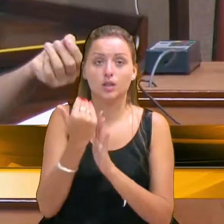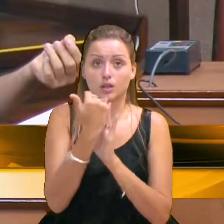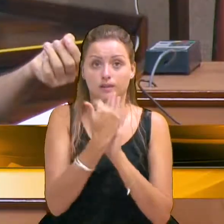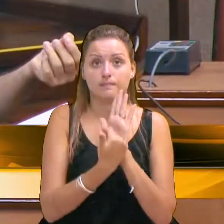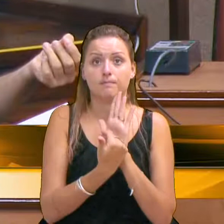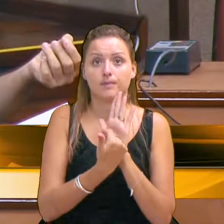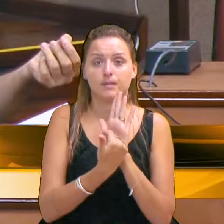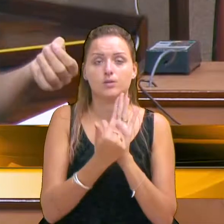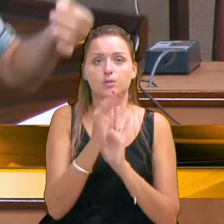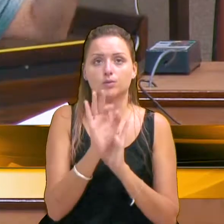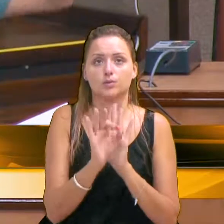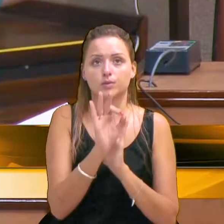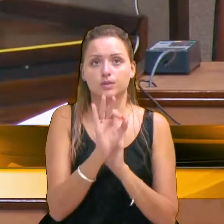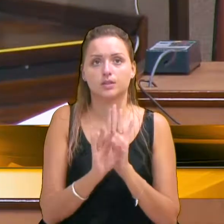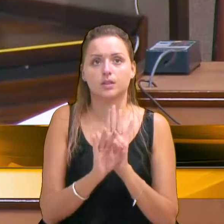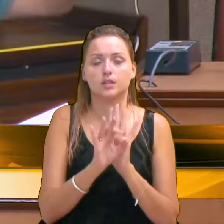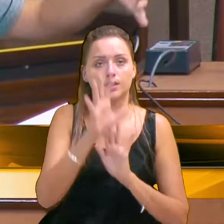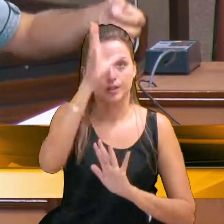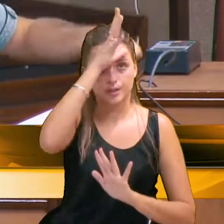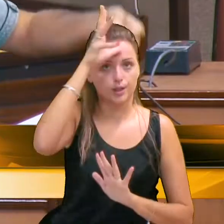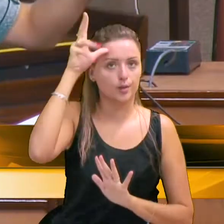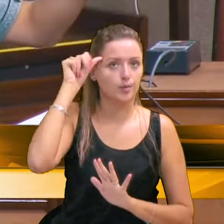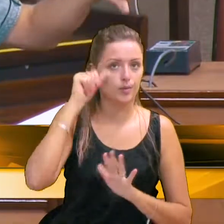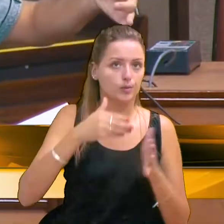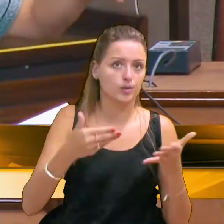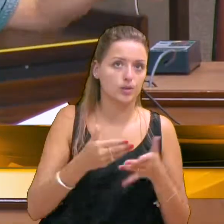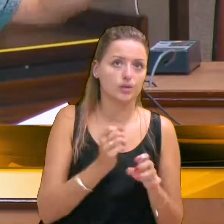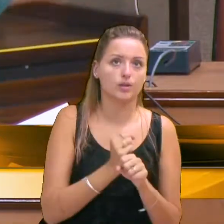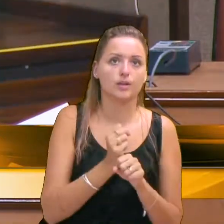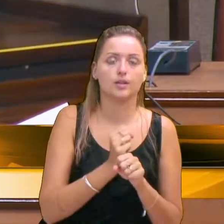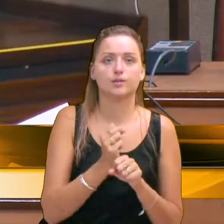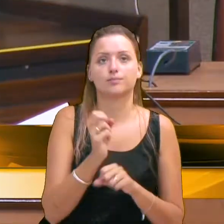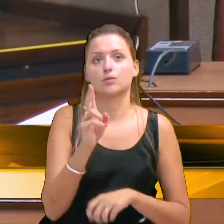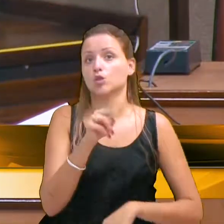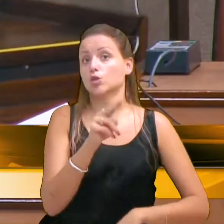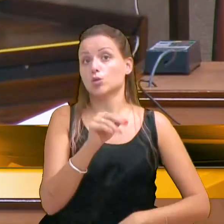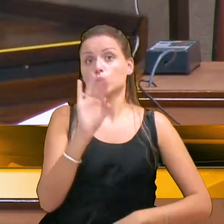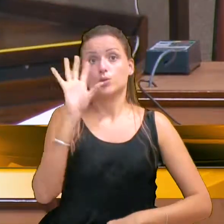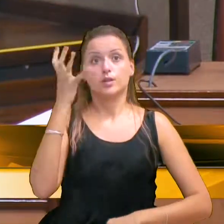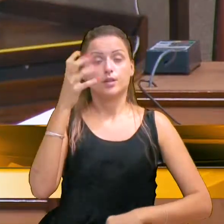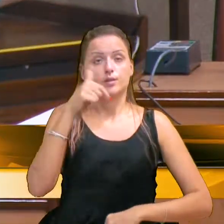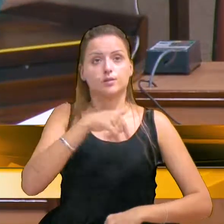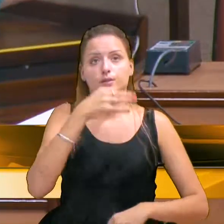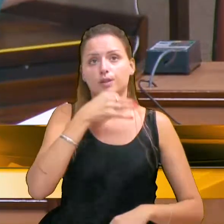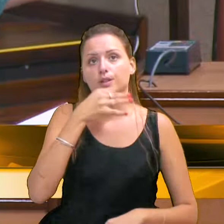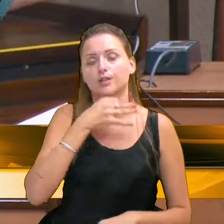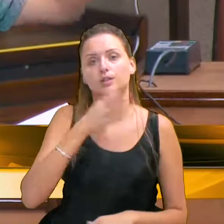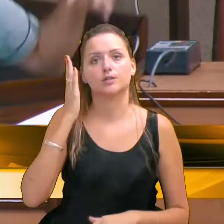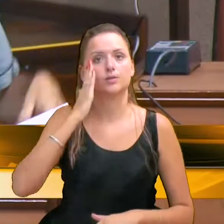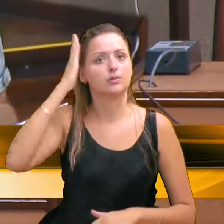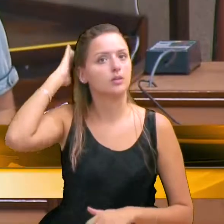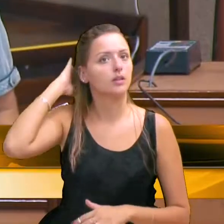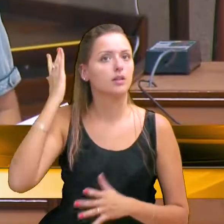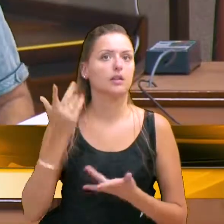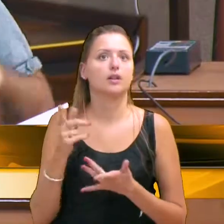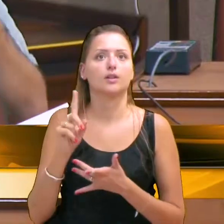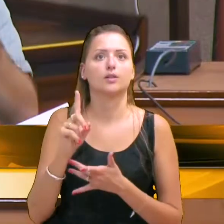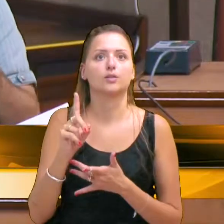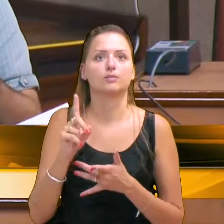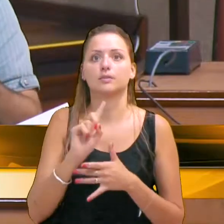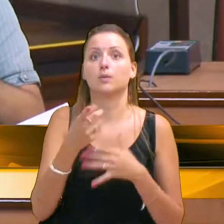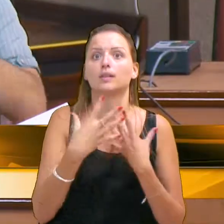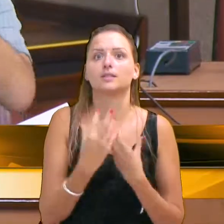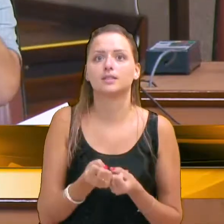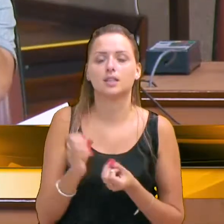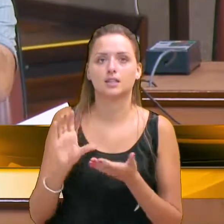um percentual. E o município, este ano, abriu mão. Nunca na história de Caxias do Sul, um prefeito abre mão de receber dinheiro. E